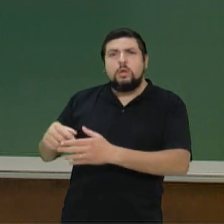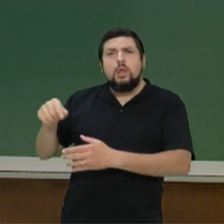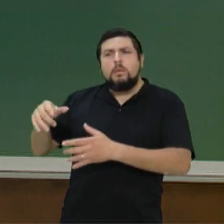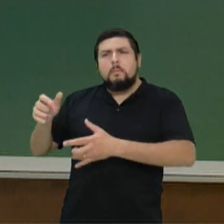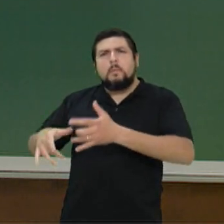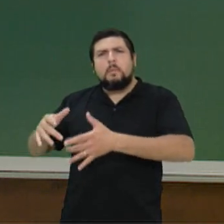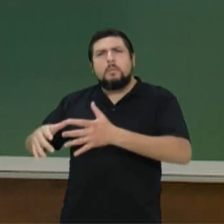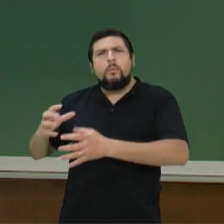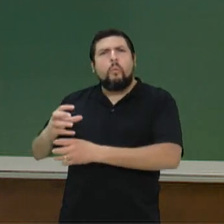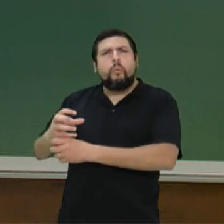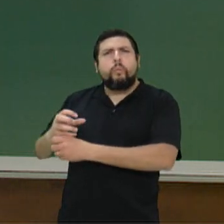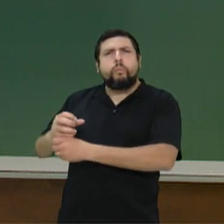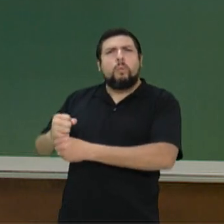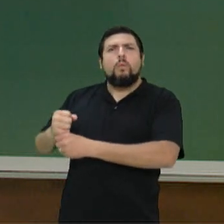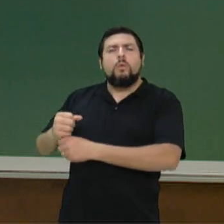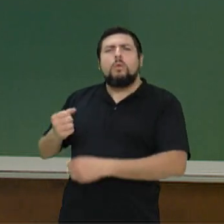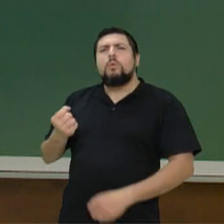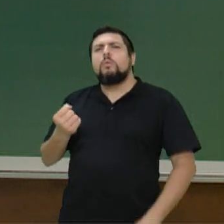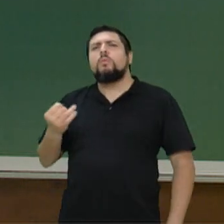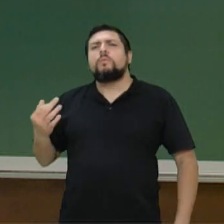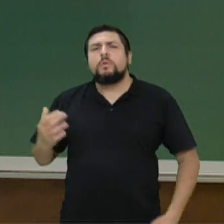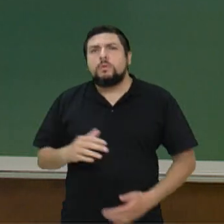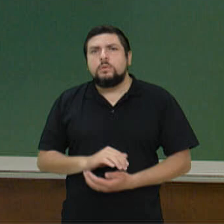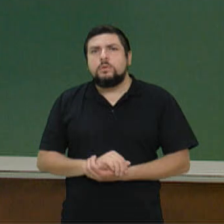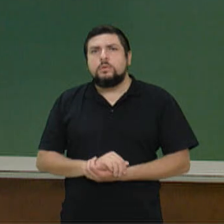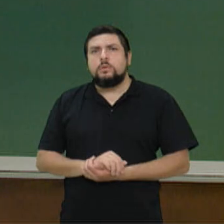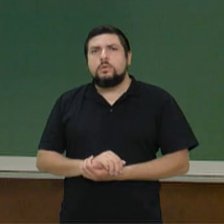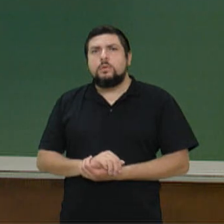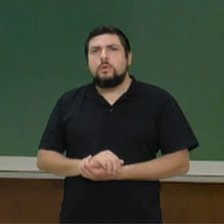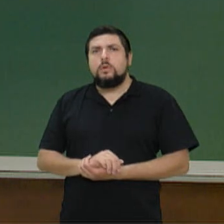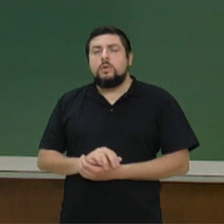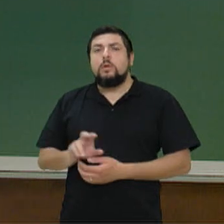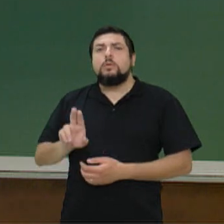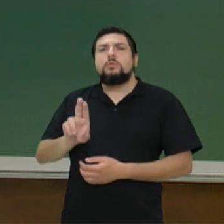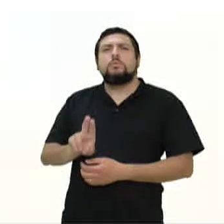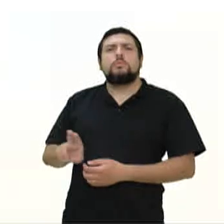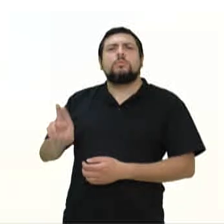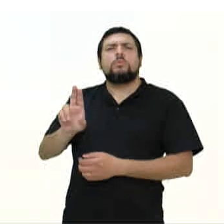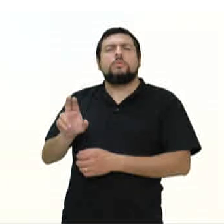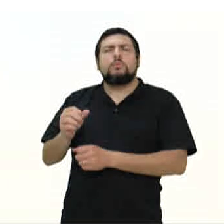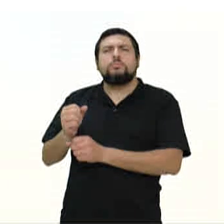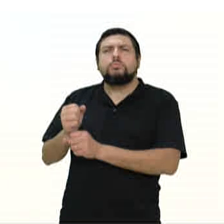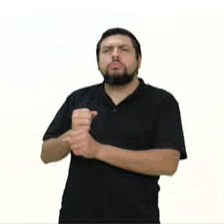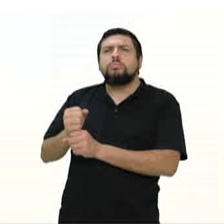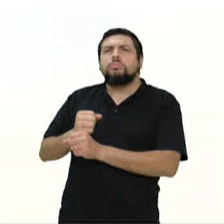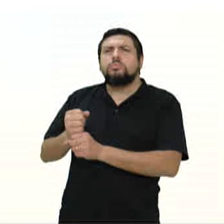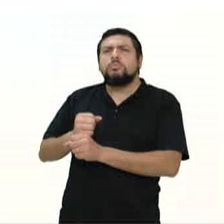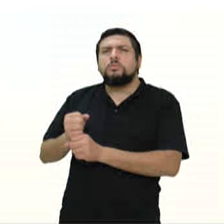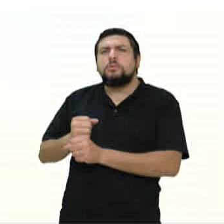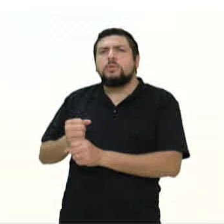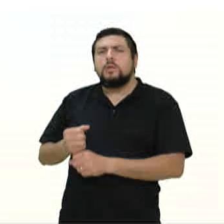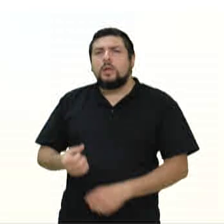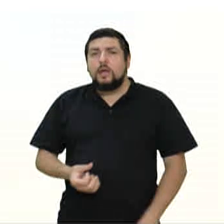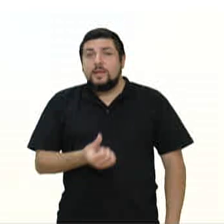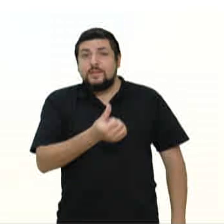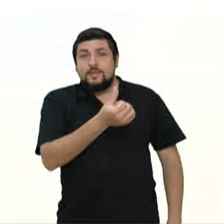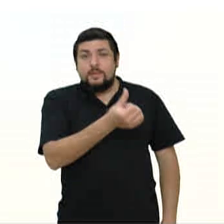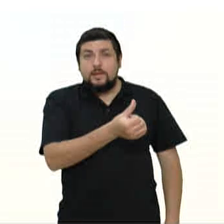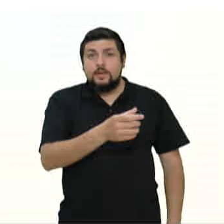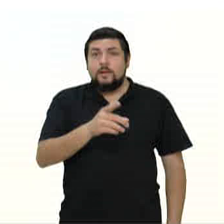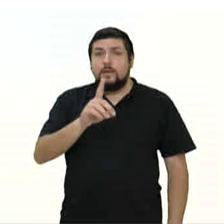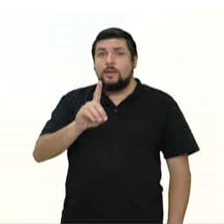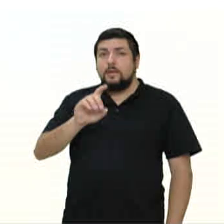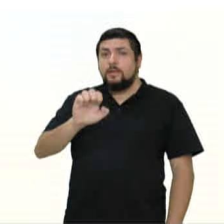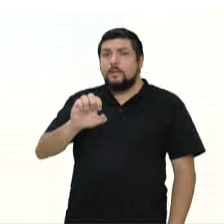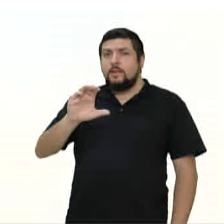acumulados? Veja, está sendo utilizados há quanto tempo? Há 6